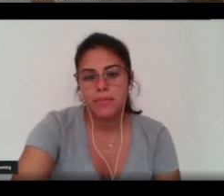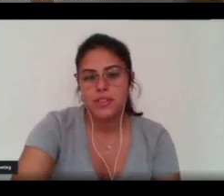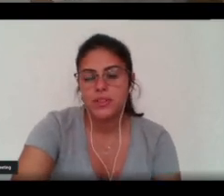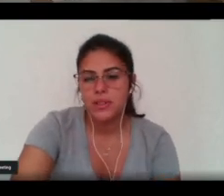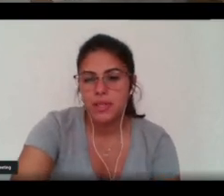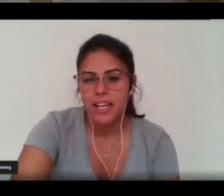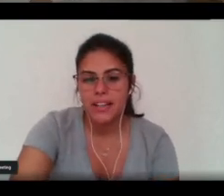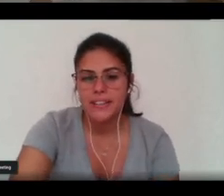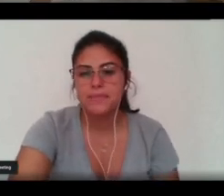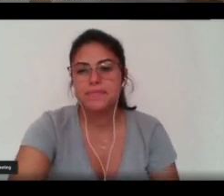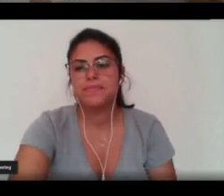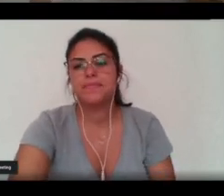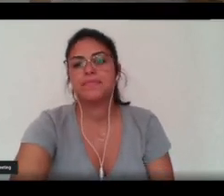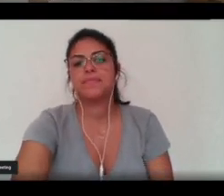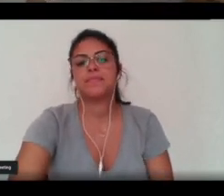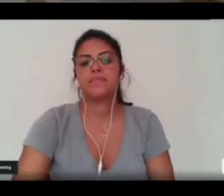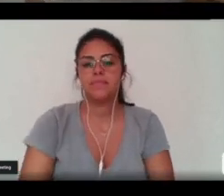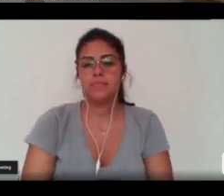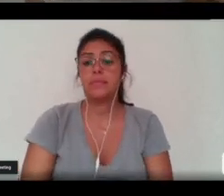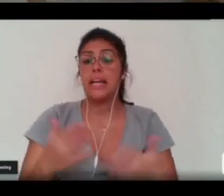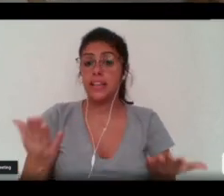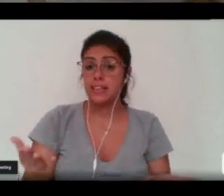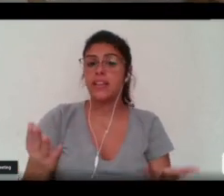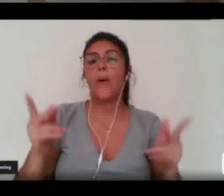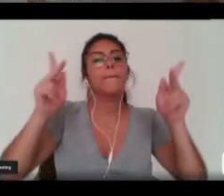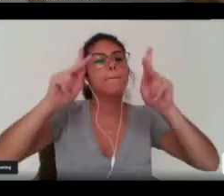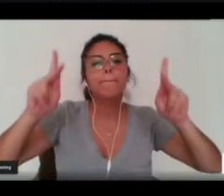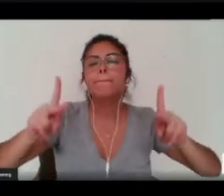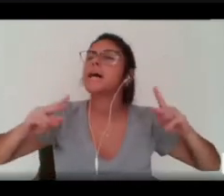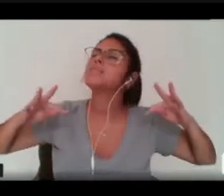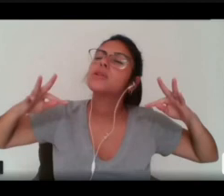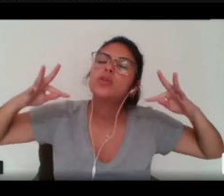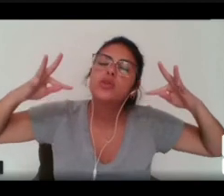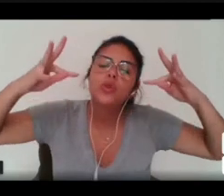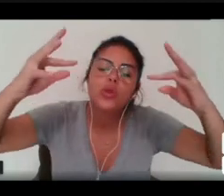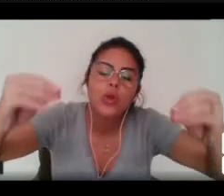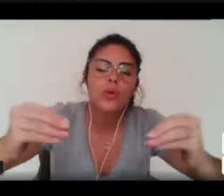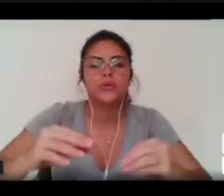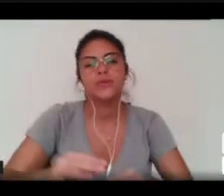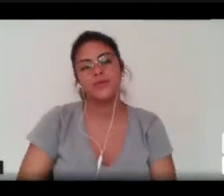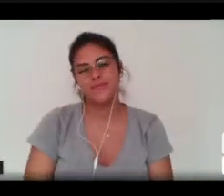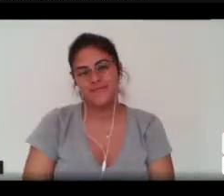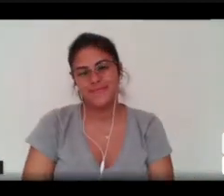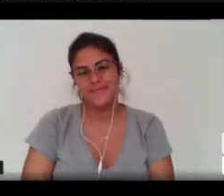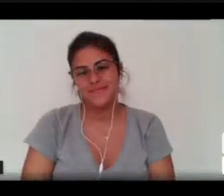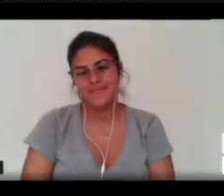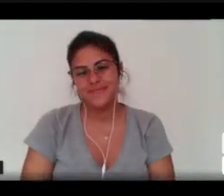todos vocês, viu, gente? Obrigado, viu, professora?